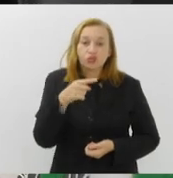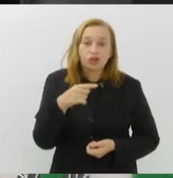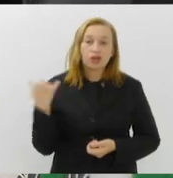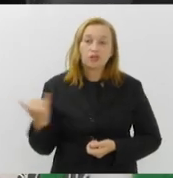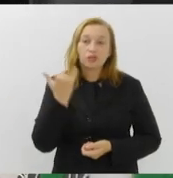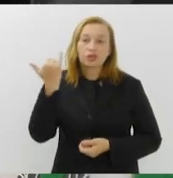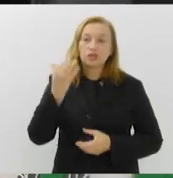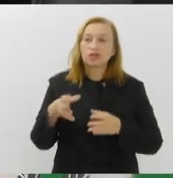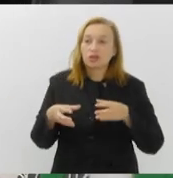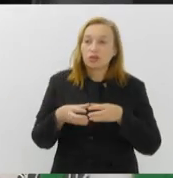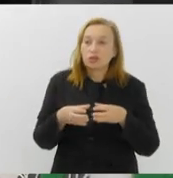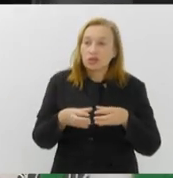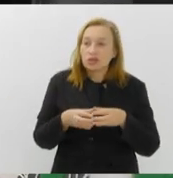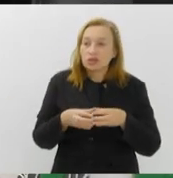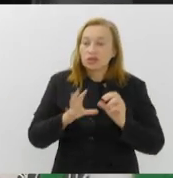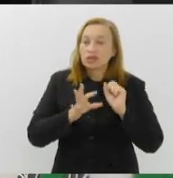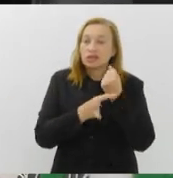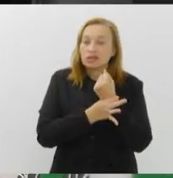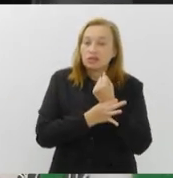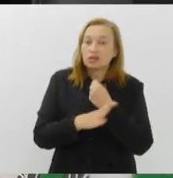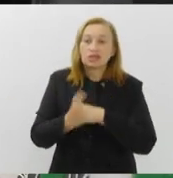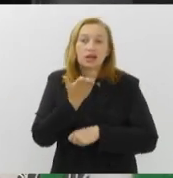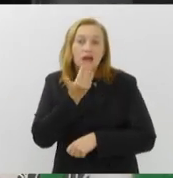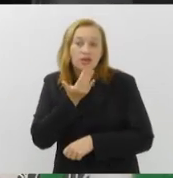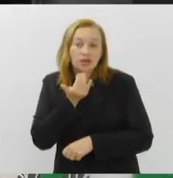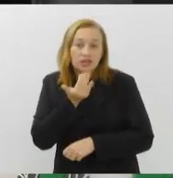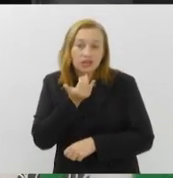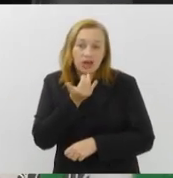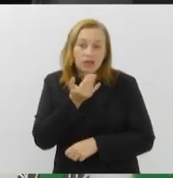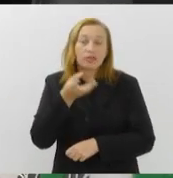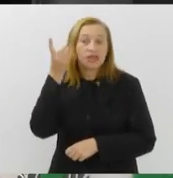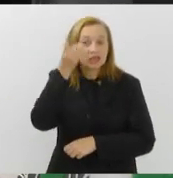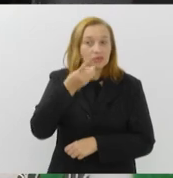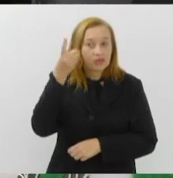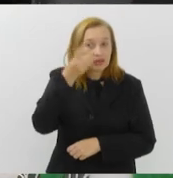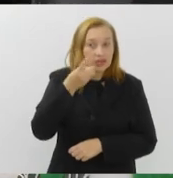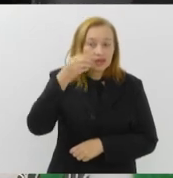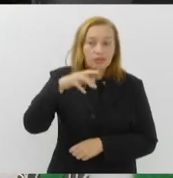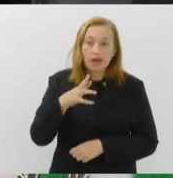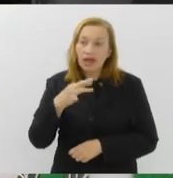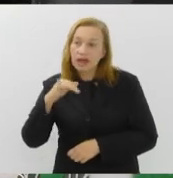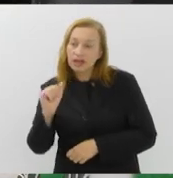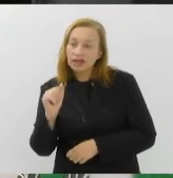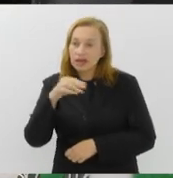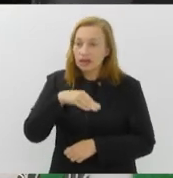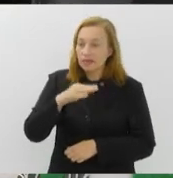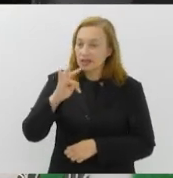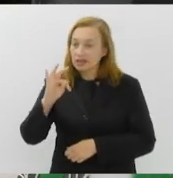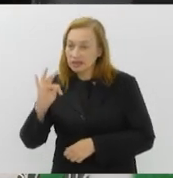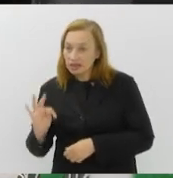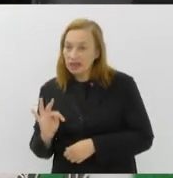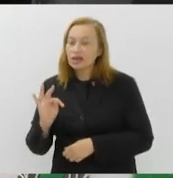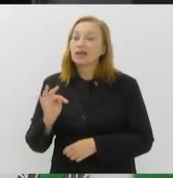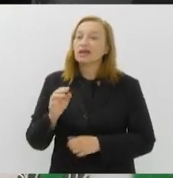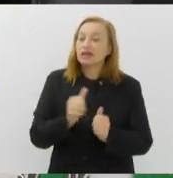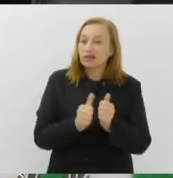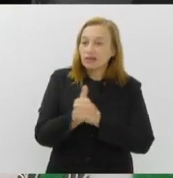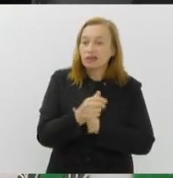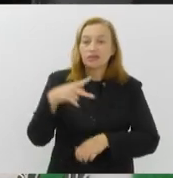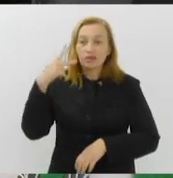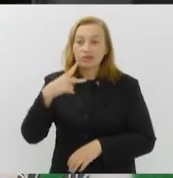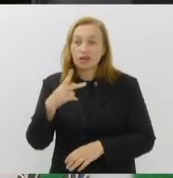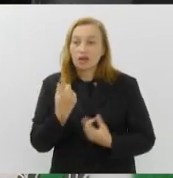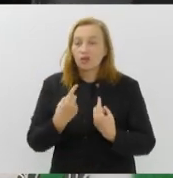da Comissão de Segurança Alimentar, presidida pela deputada Marina do MST, da Frente Parlamentar de Combate à Fome